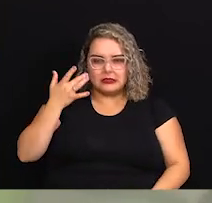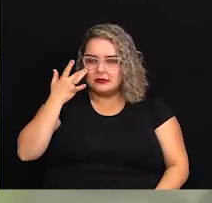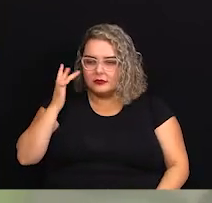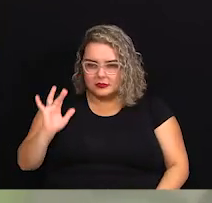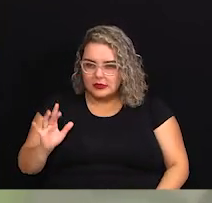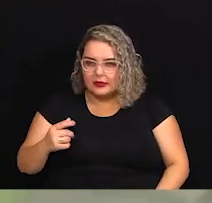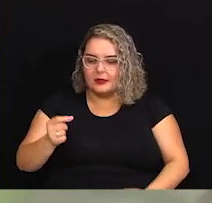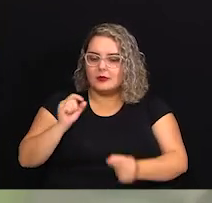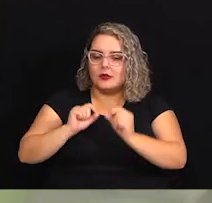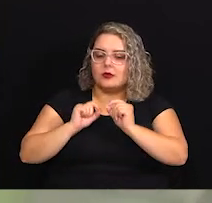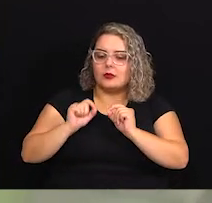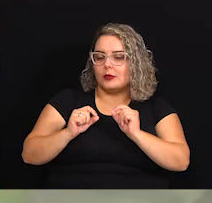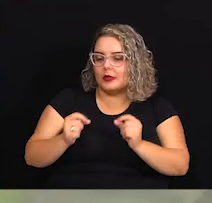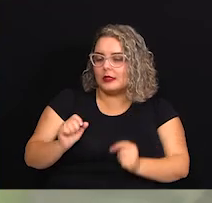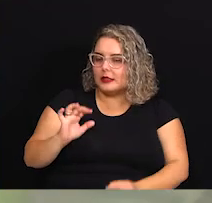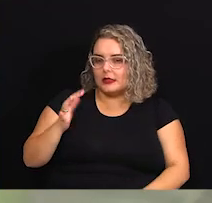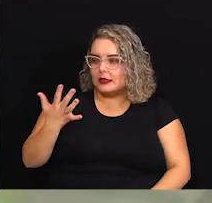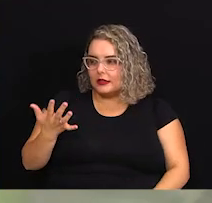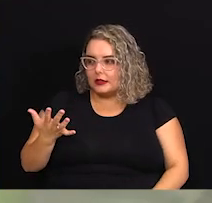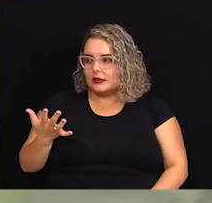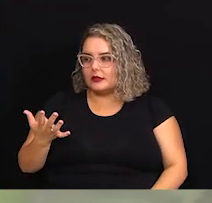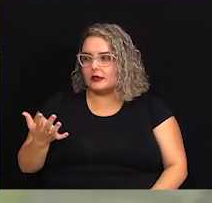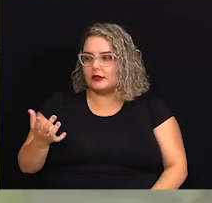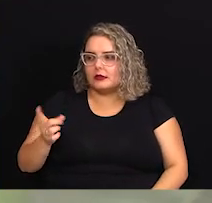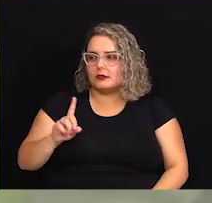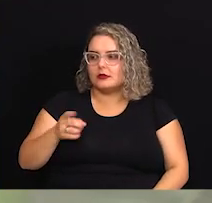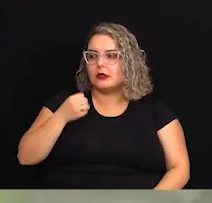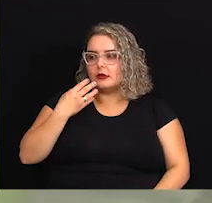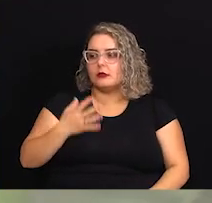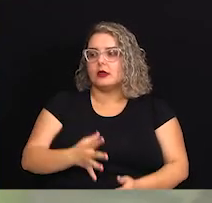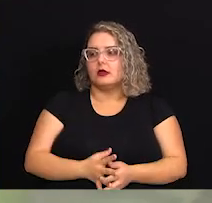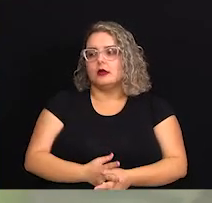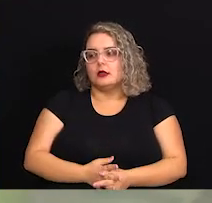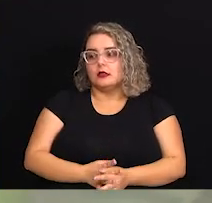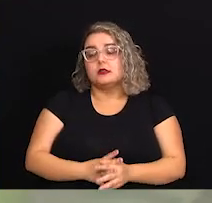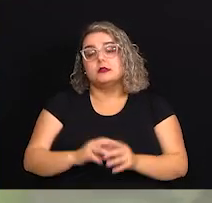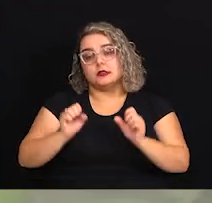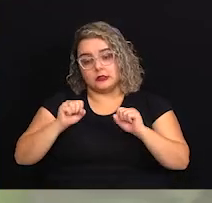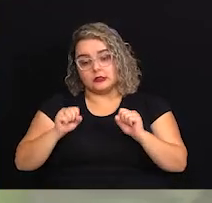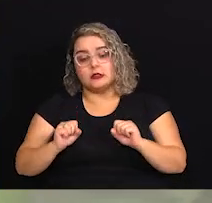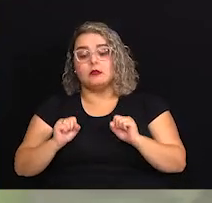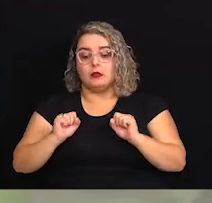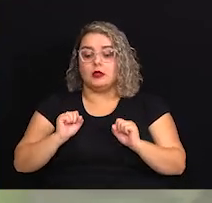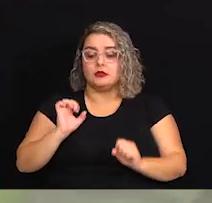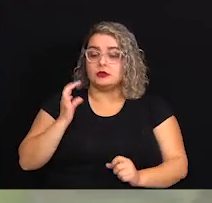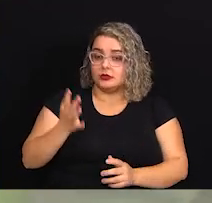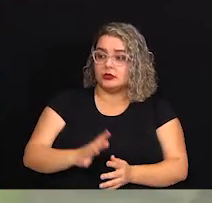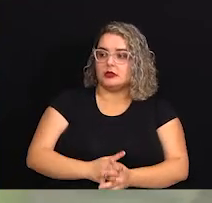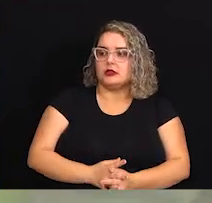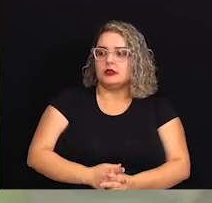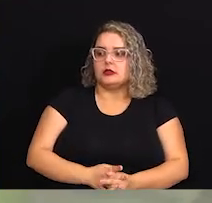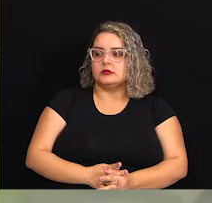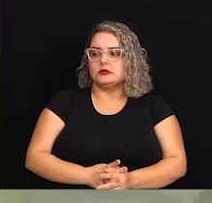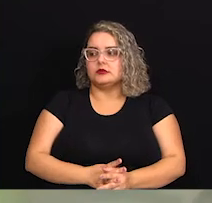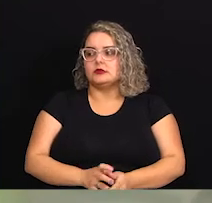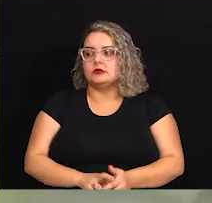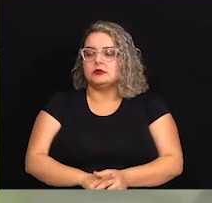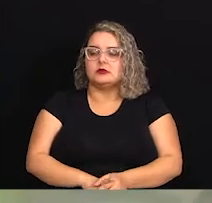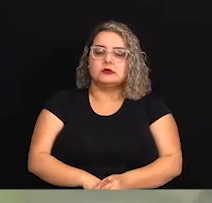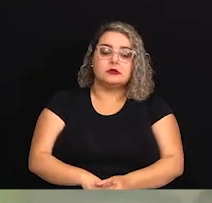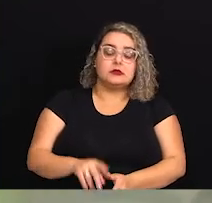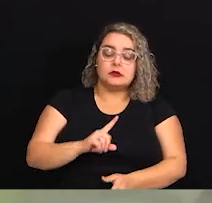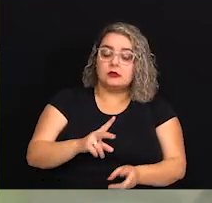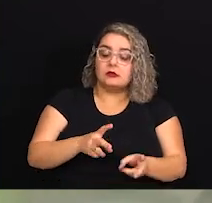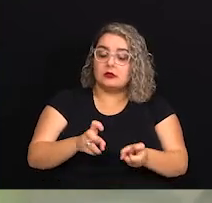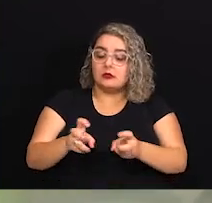está notando no seu orçamento, às vezes, que você não está indo muito bem? Sim, pode acontecer isso, né, de você não estar percebendo,